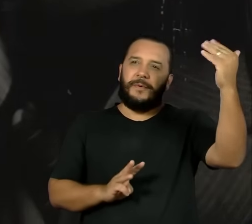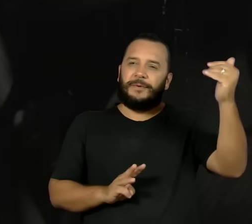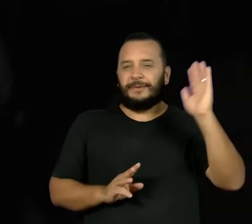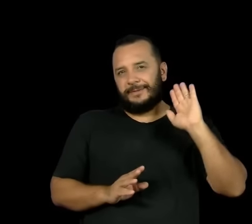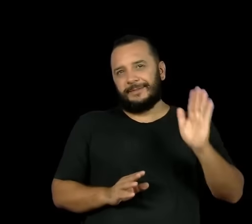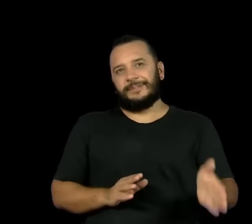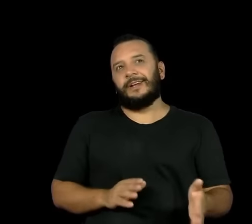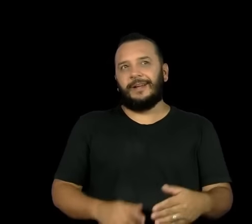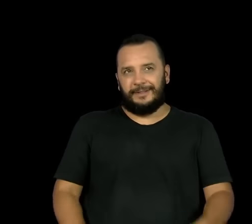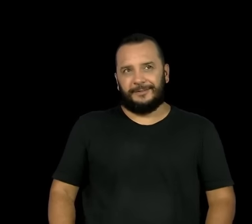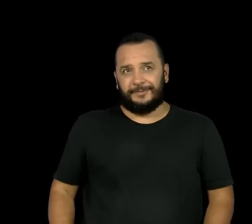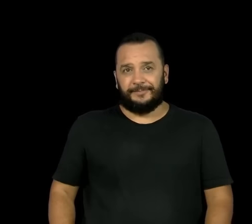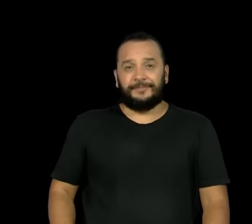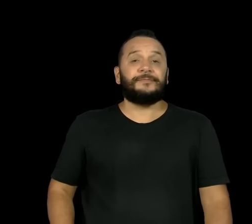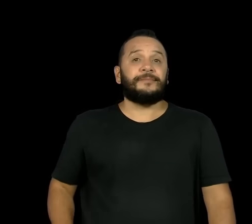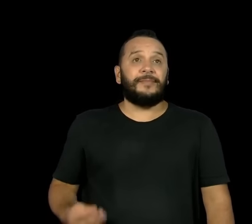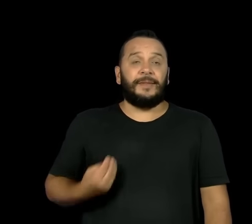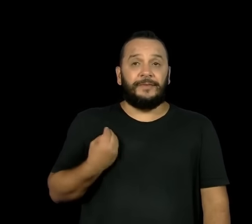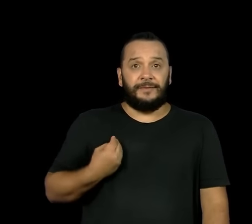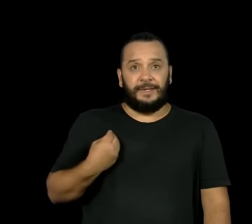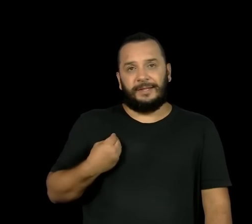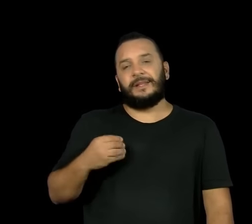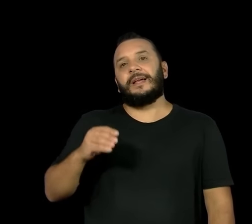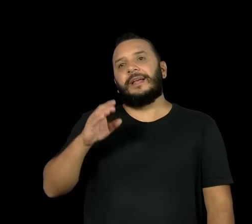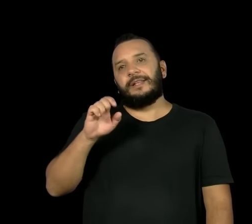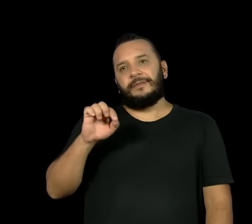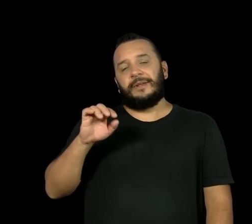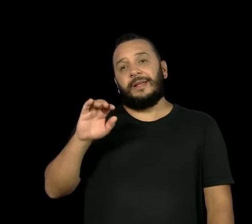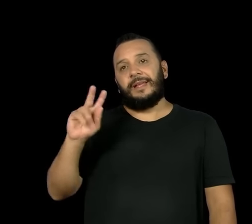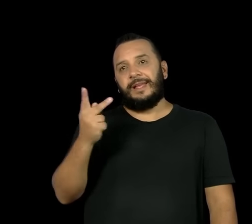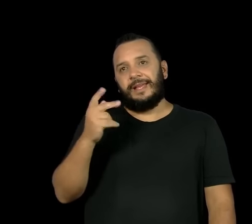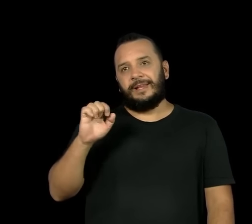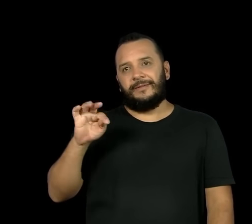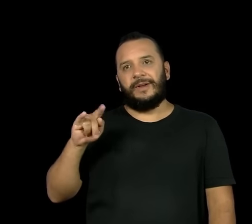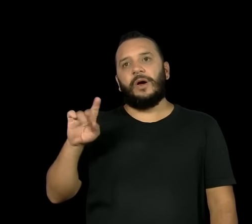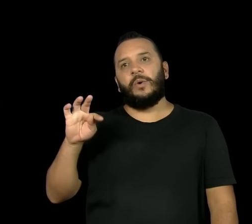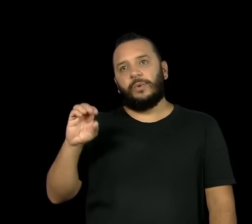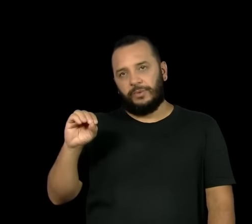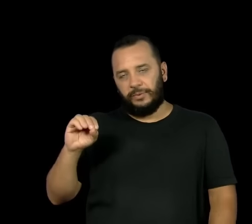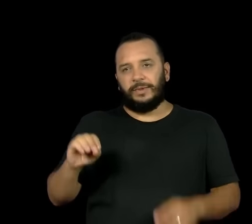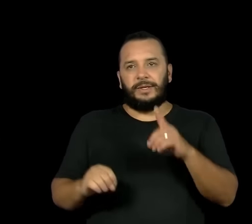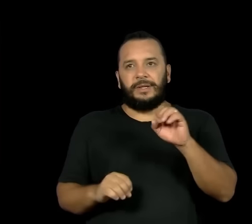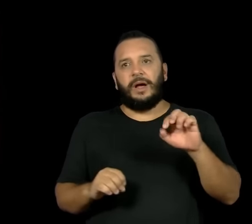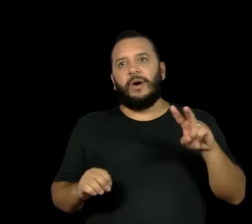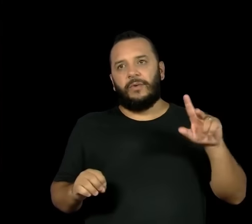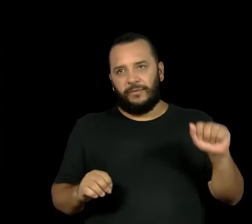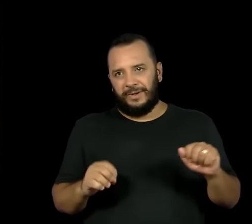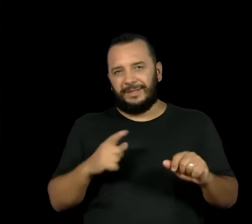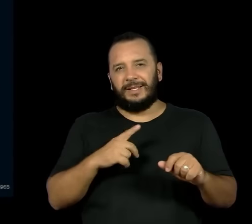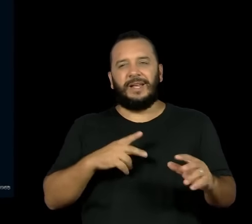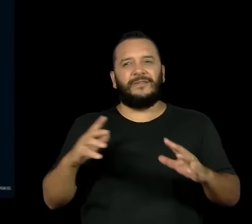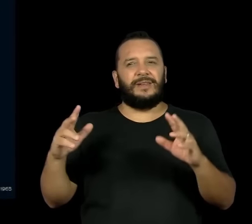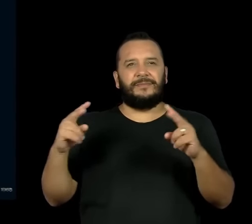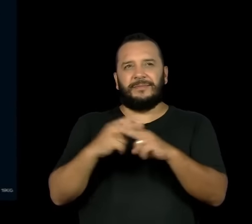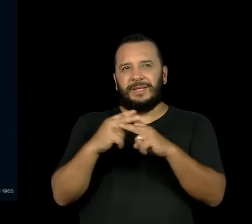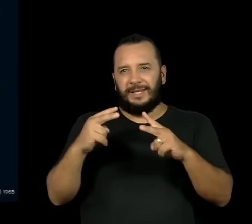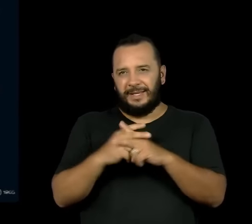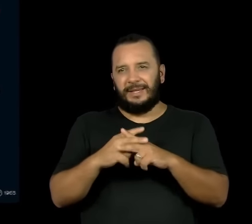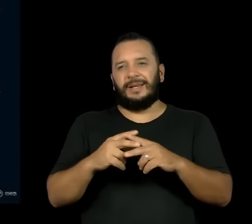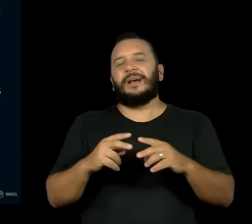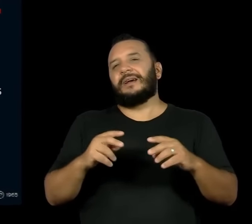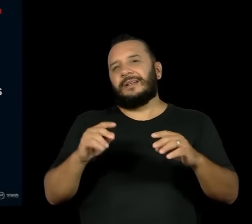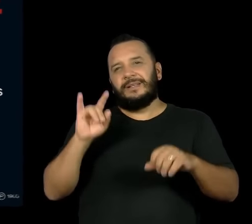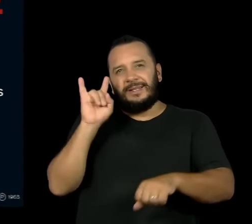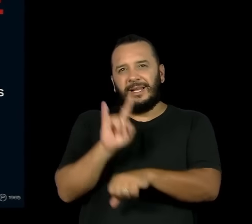sucesso a vida do casal herivelto e Dalva foi marcada por brigas e traições acabando em